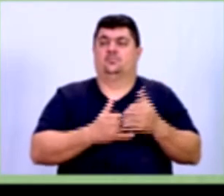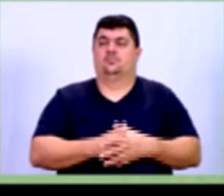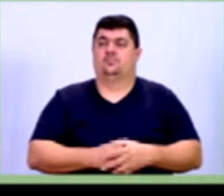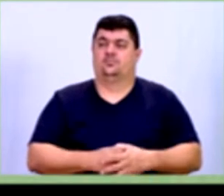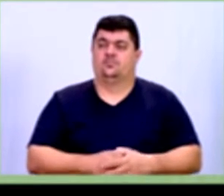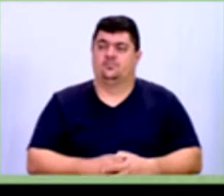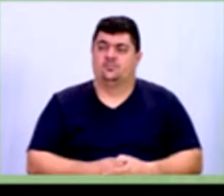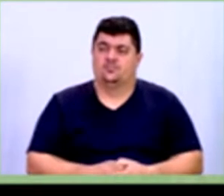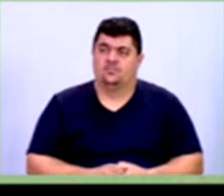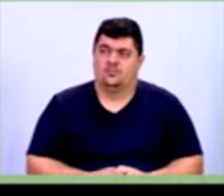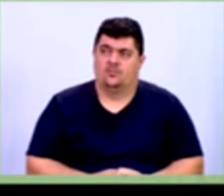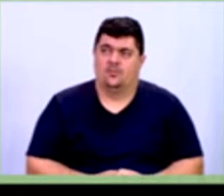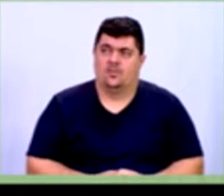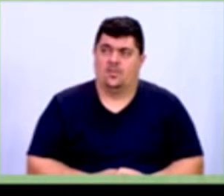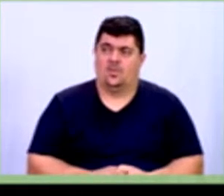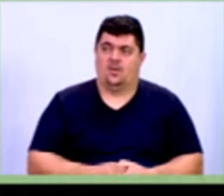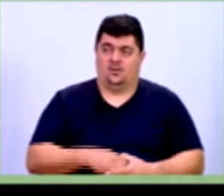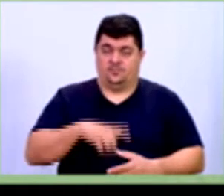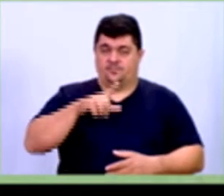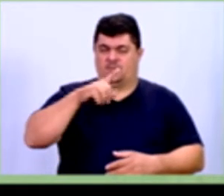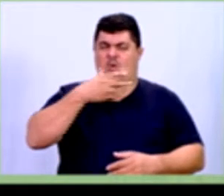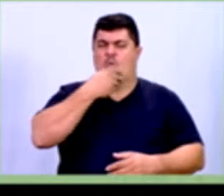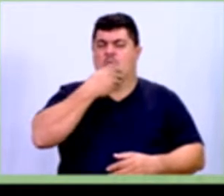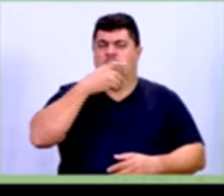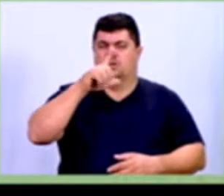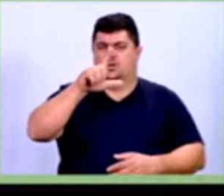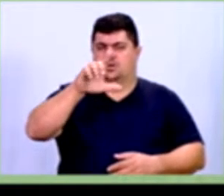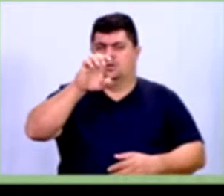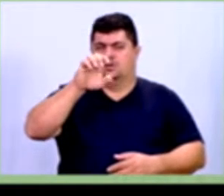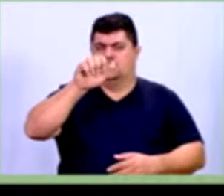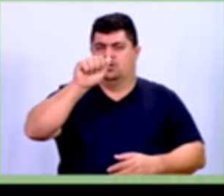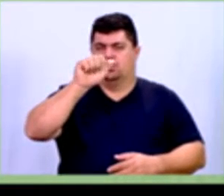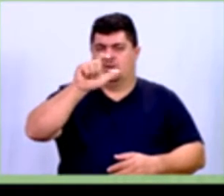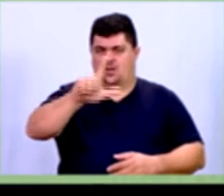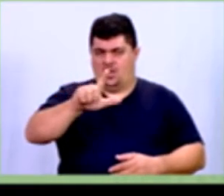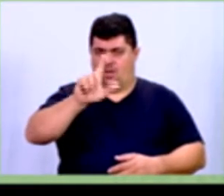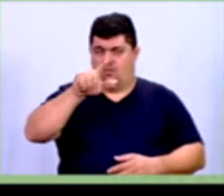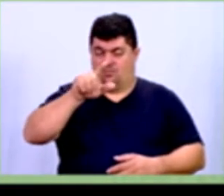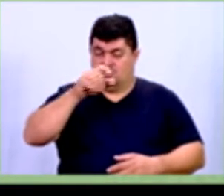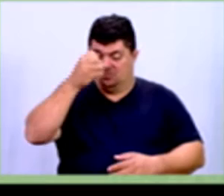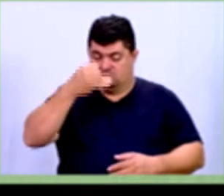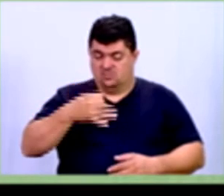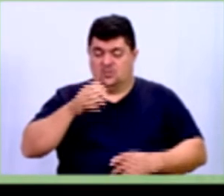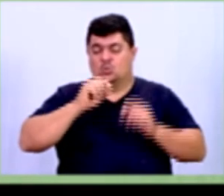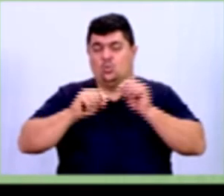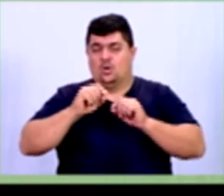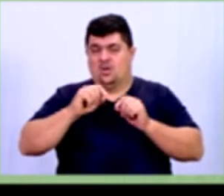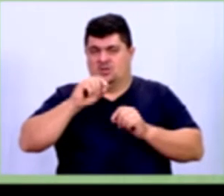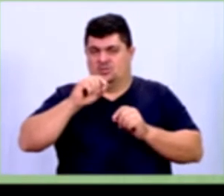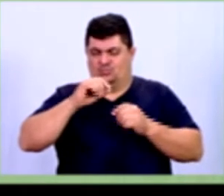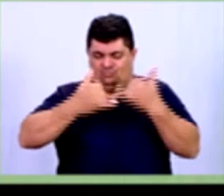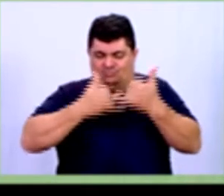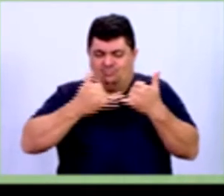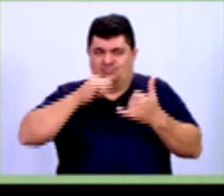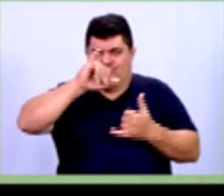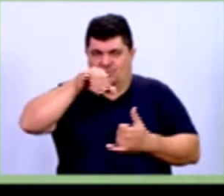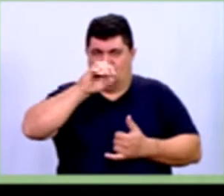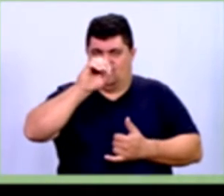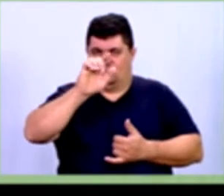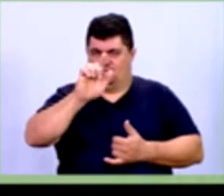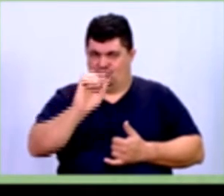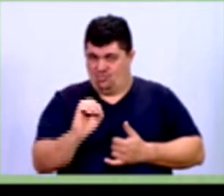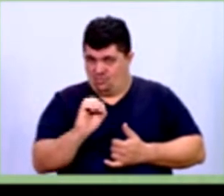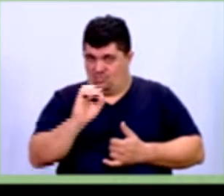entre outros. De acordo com Leal, o jogo é uma atividade lúdica em que crianças ou